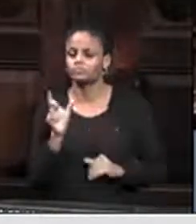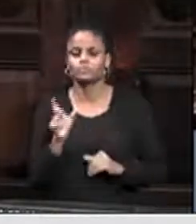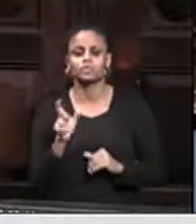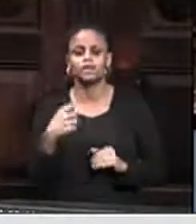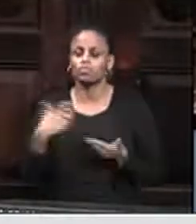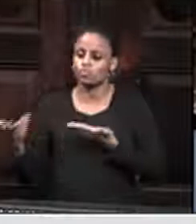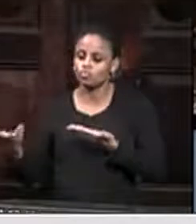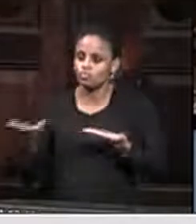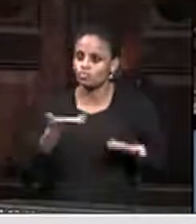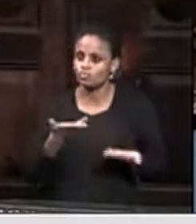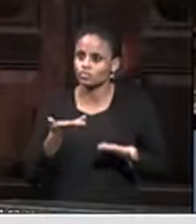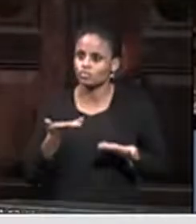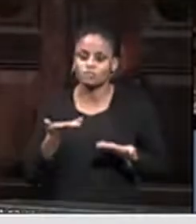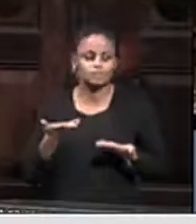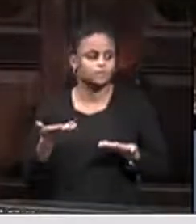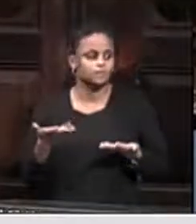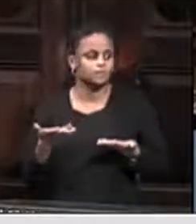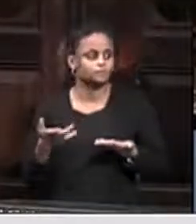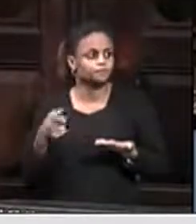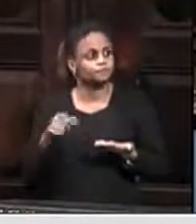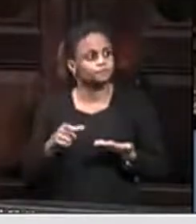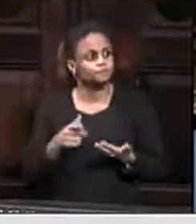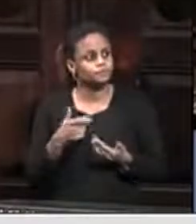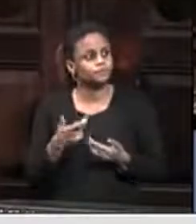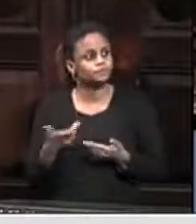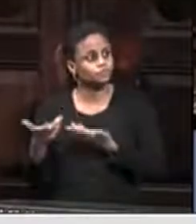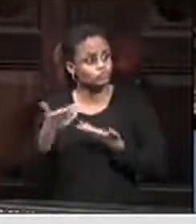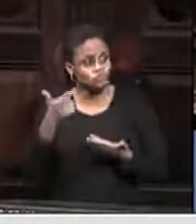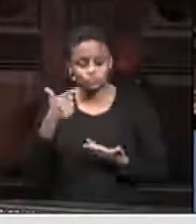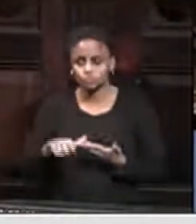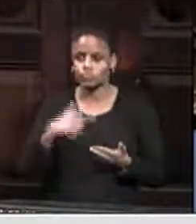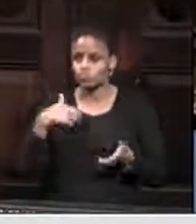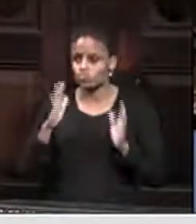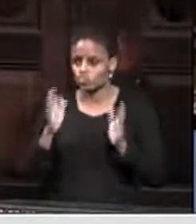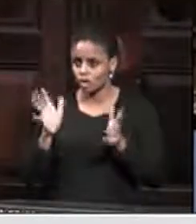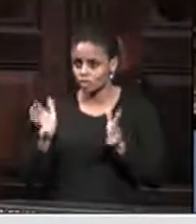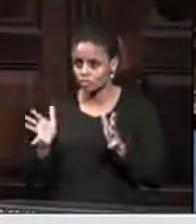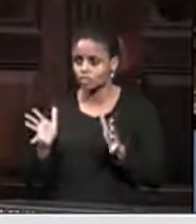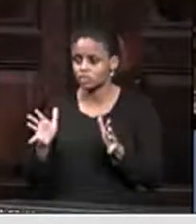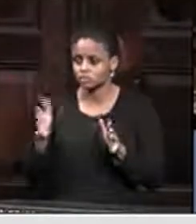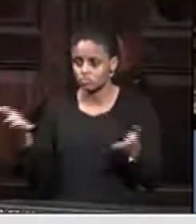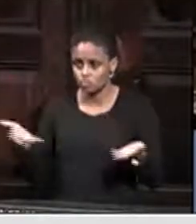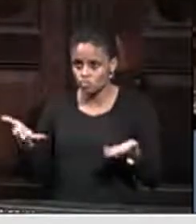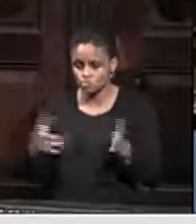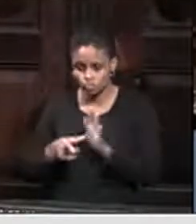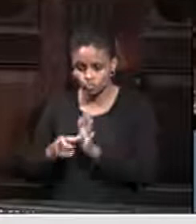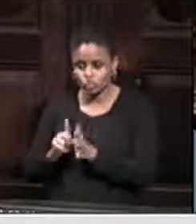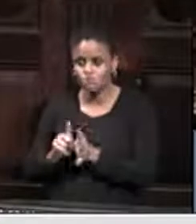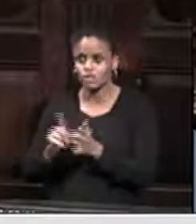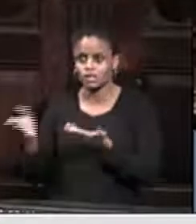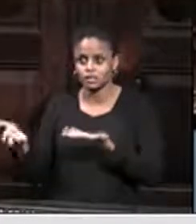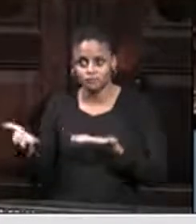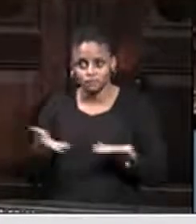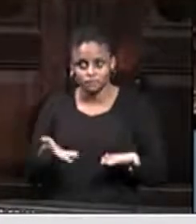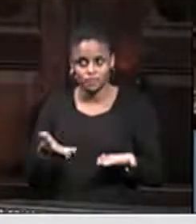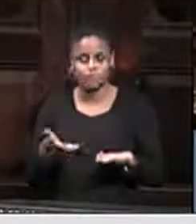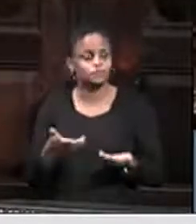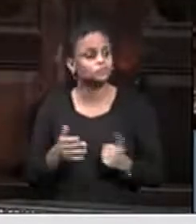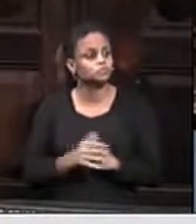tribuna gostaria de reiterar, que já o fiz durante a ordem do dia, microfone de